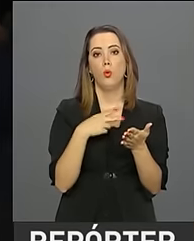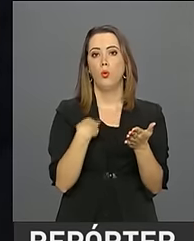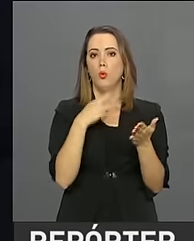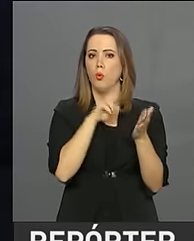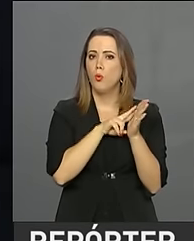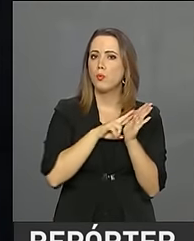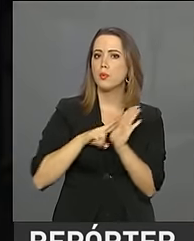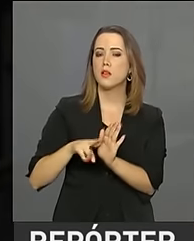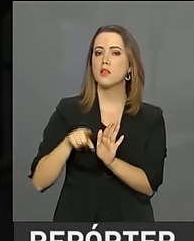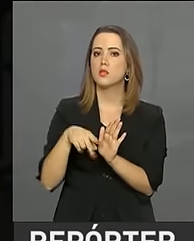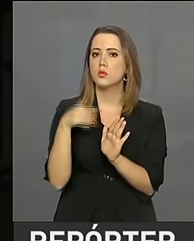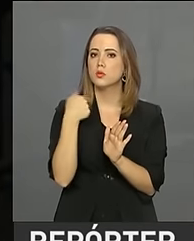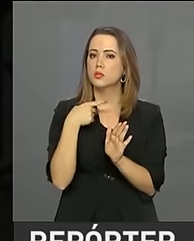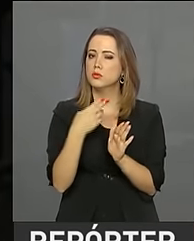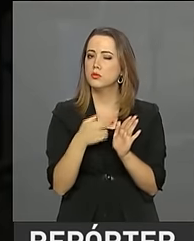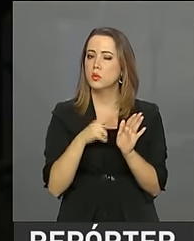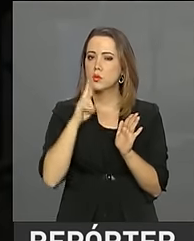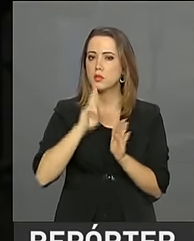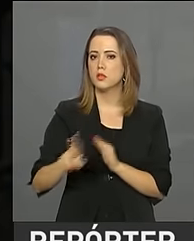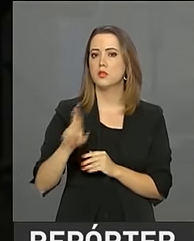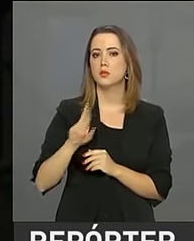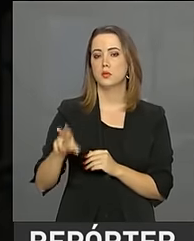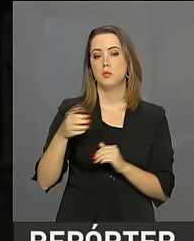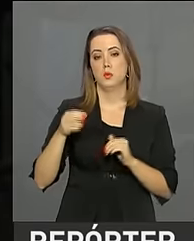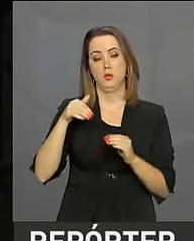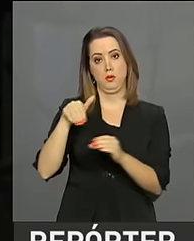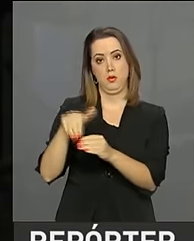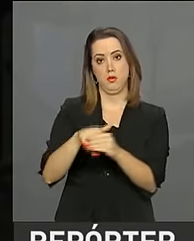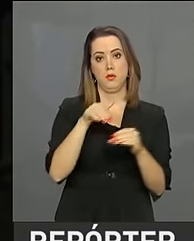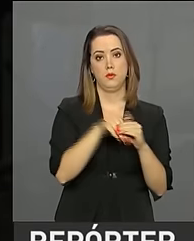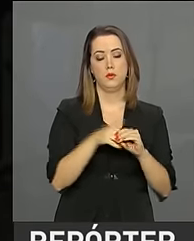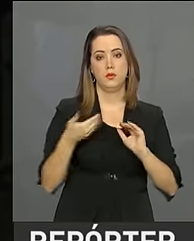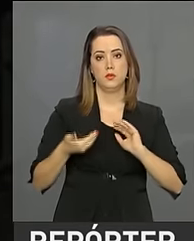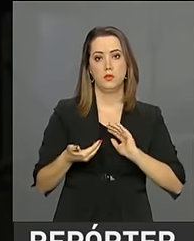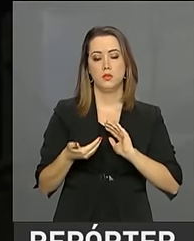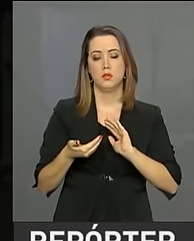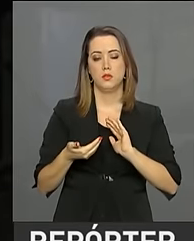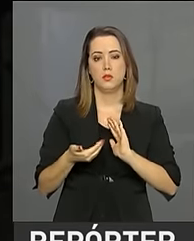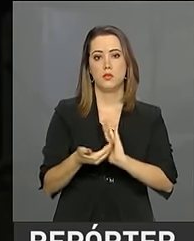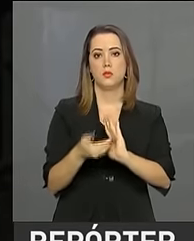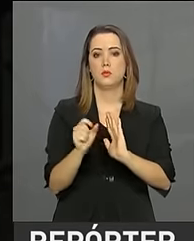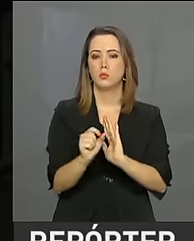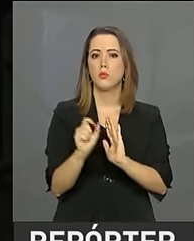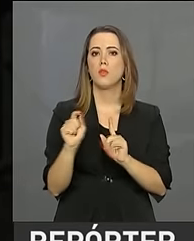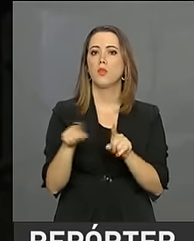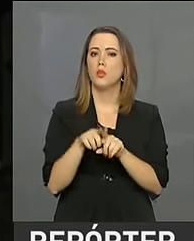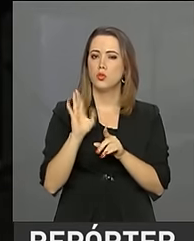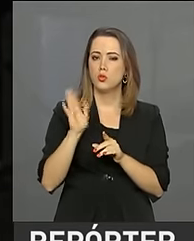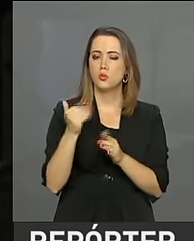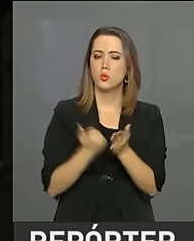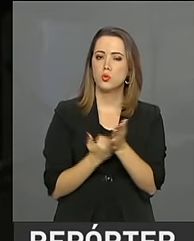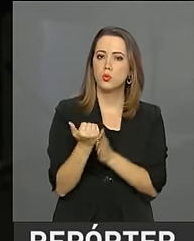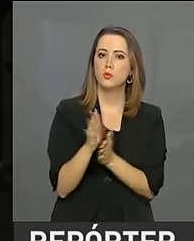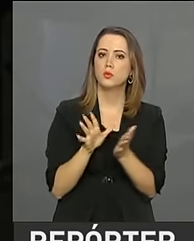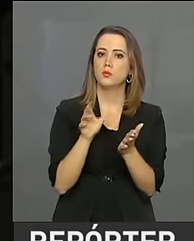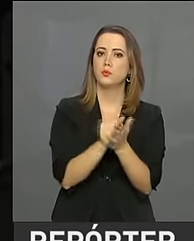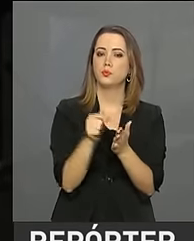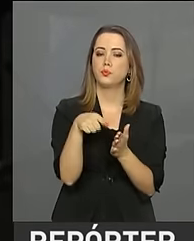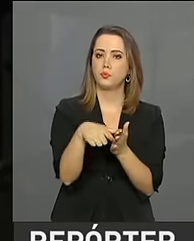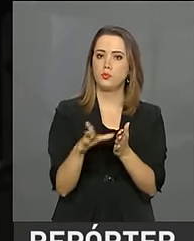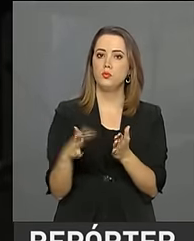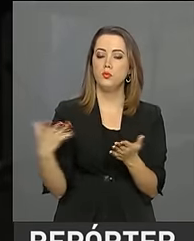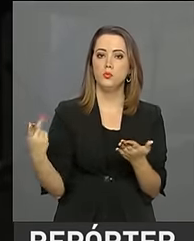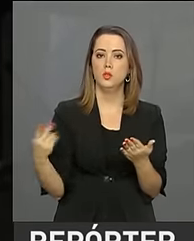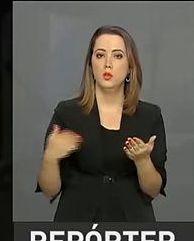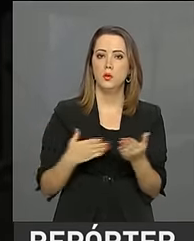que traz o resultado da votação no Senado Federal. A cerimônia de posse deve começar a qualquer momento. Michel Temer será